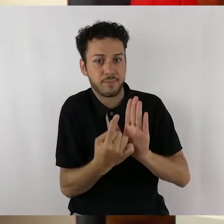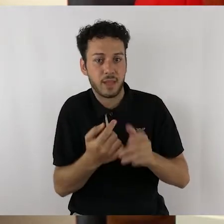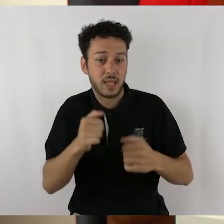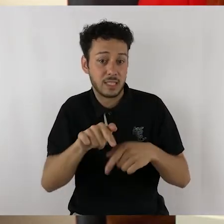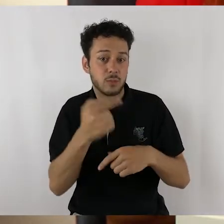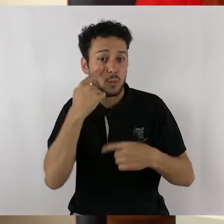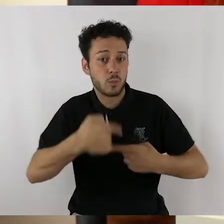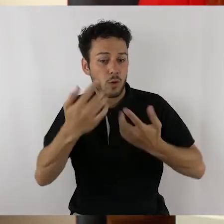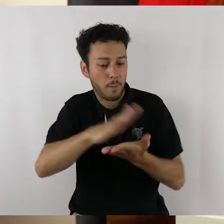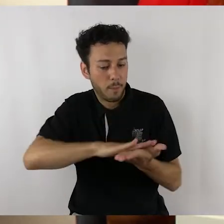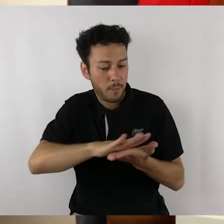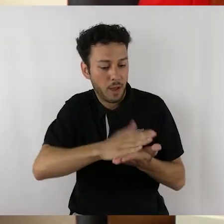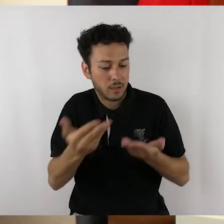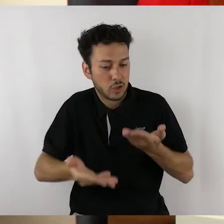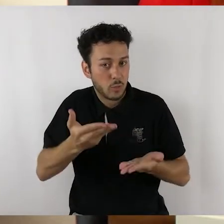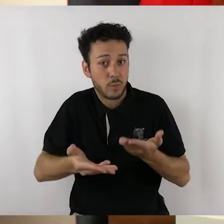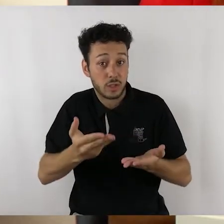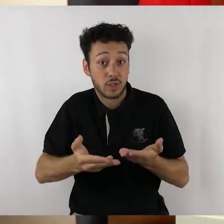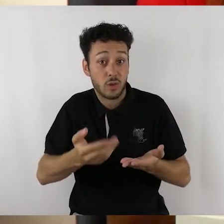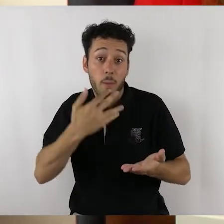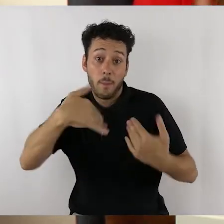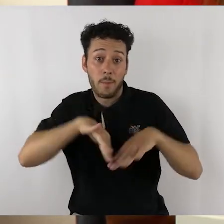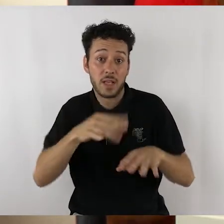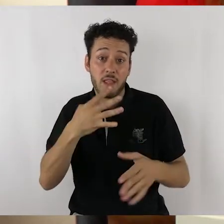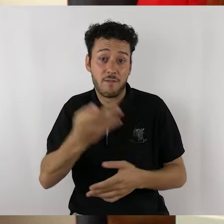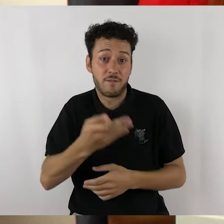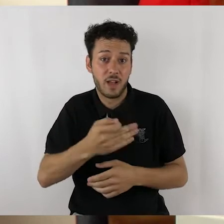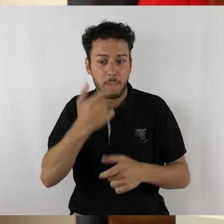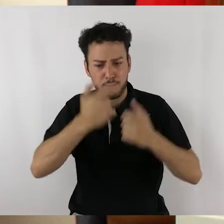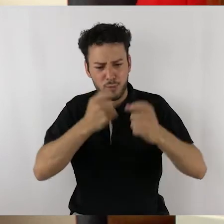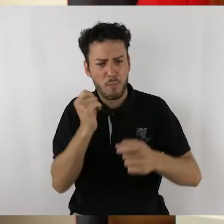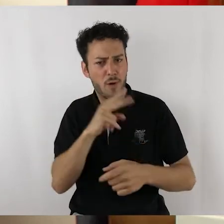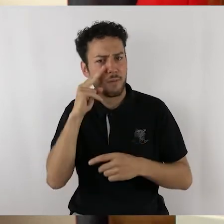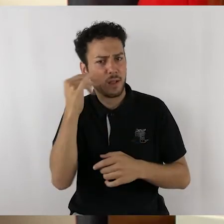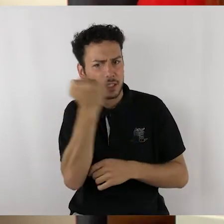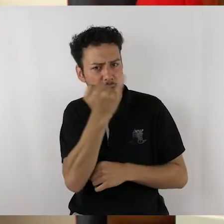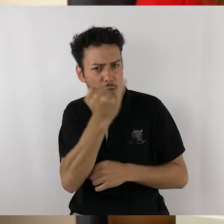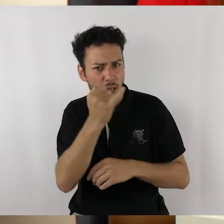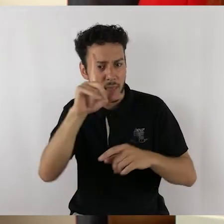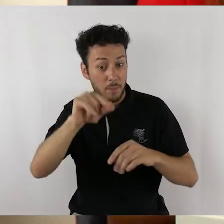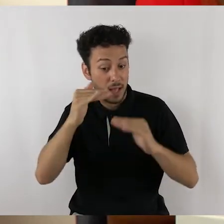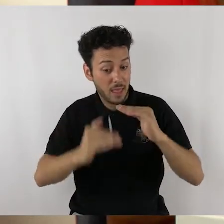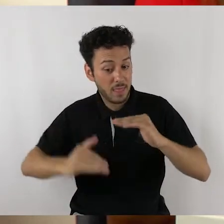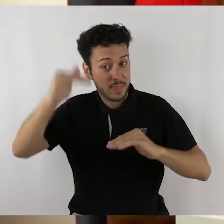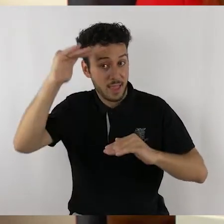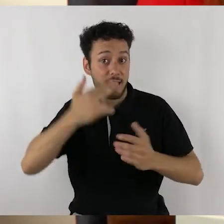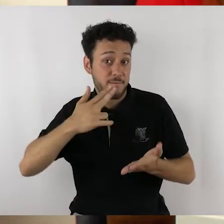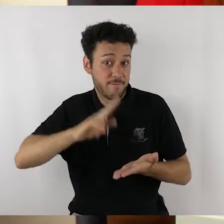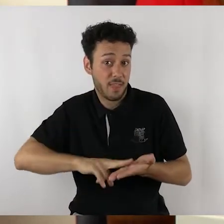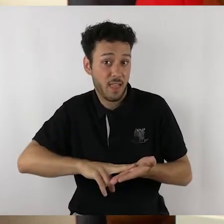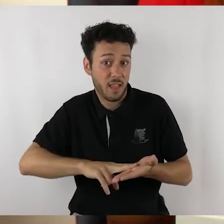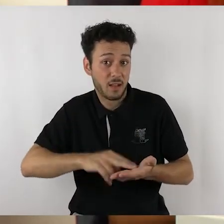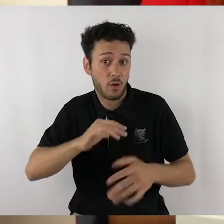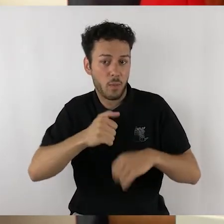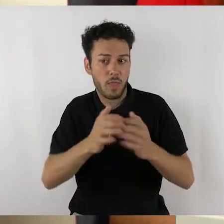que serve aqui de base de comparação mas no fundo também é muito bom que as pessoas simulem com os valores Equidade real